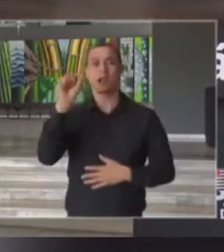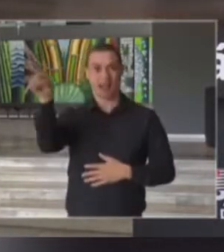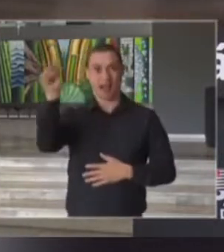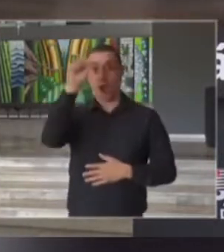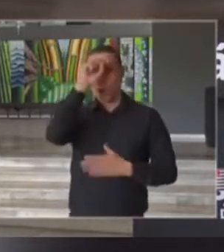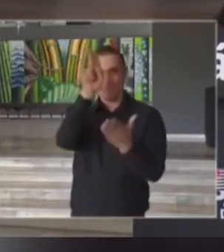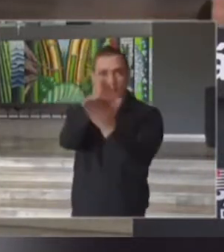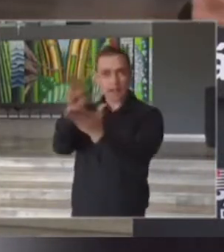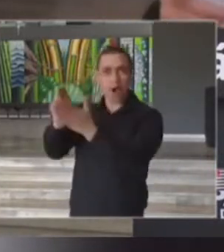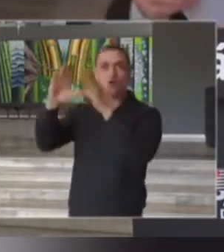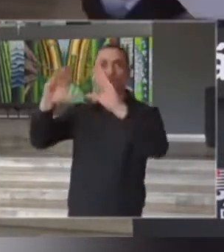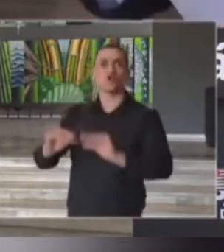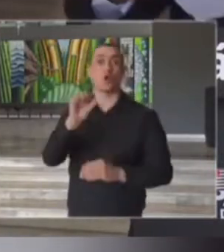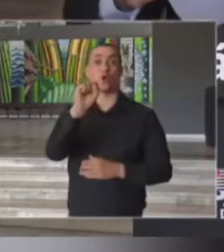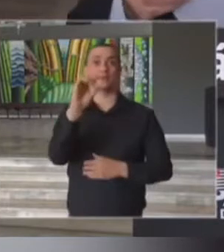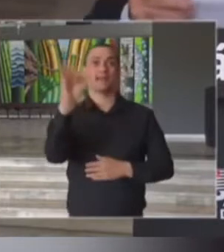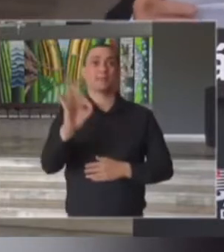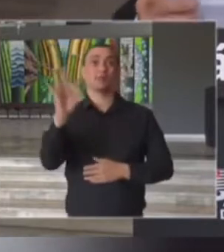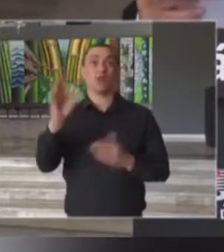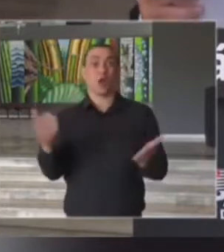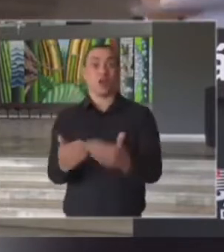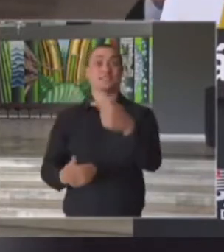ocupação de leitos está abaixo de 80%, está em